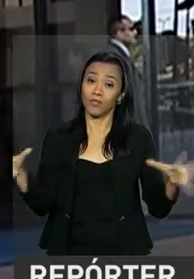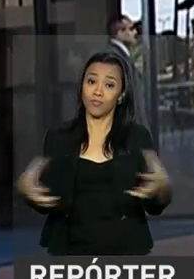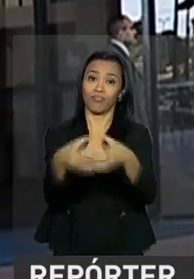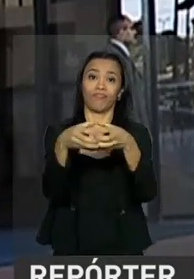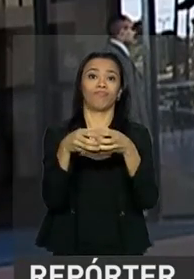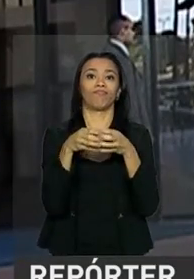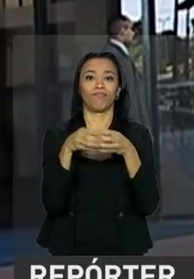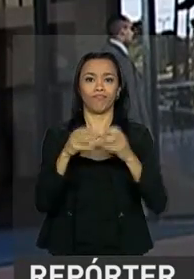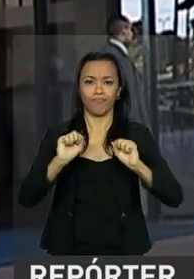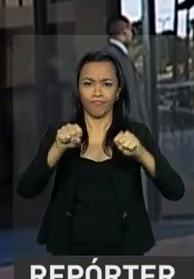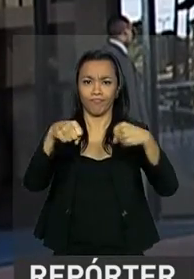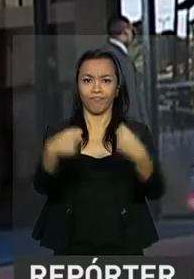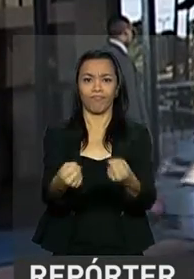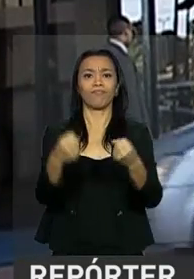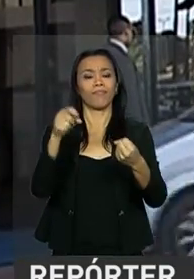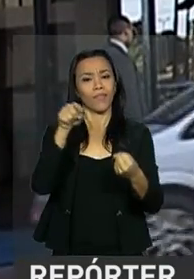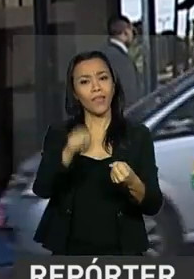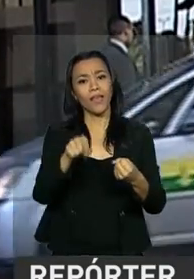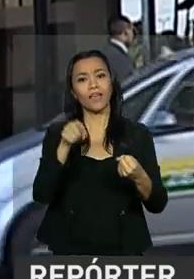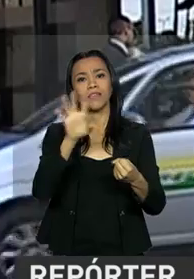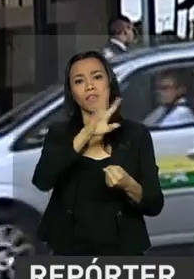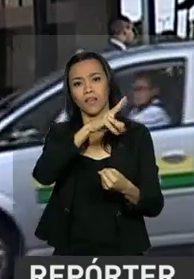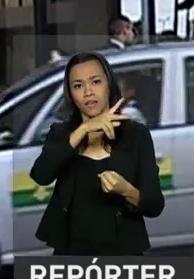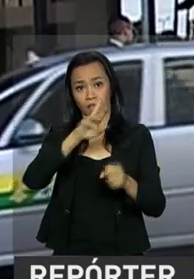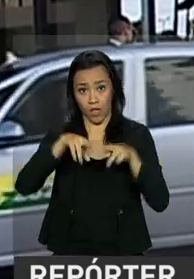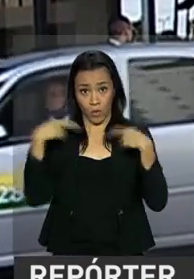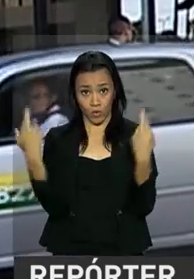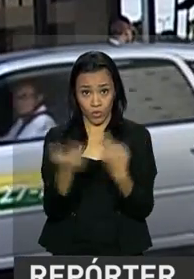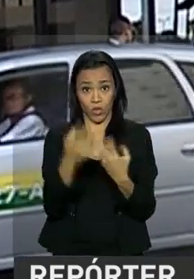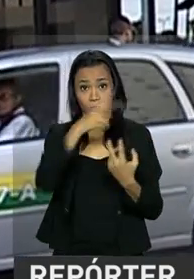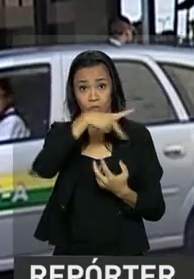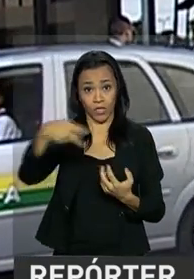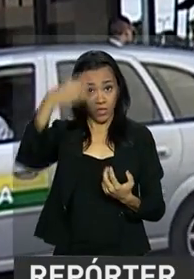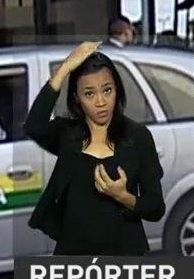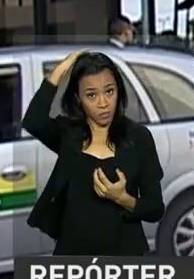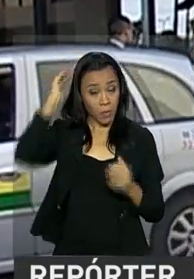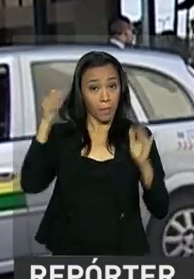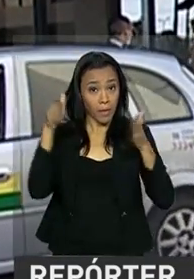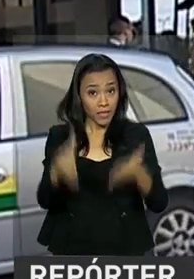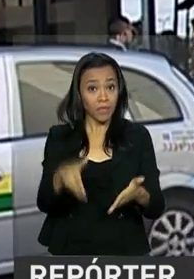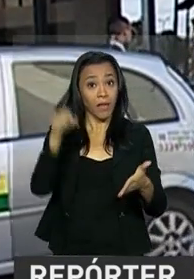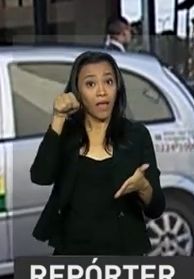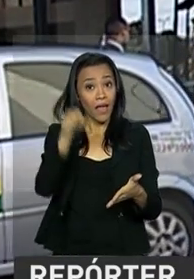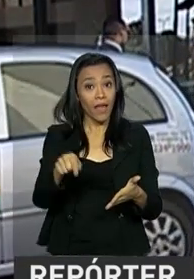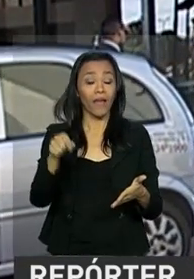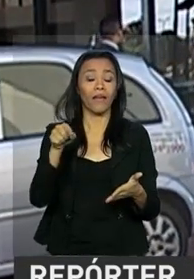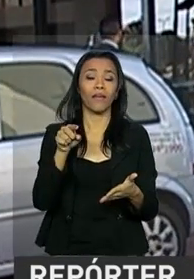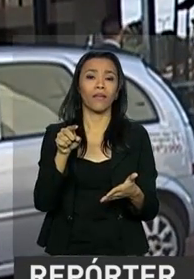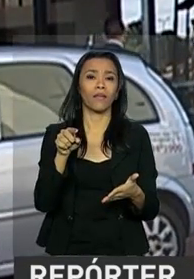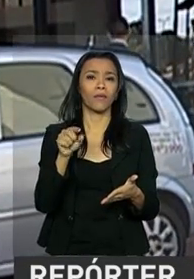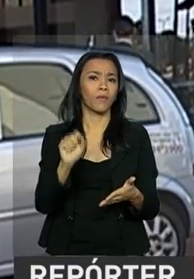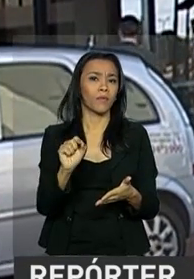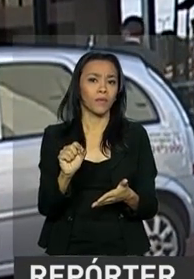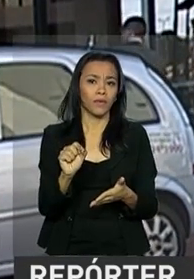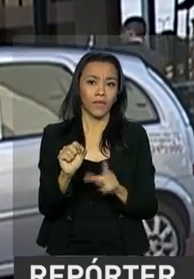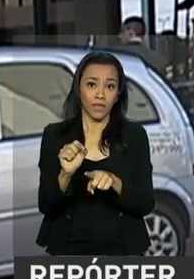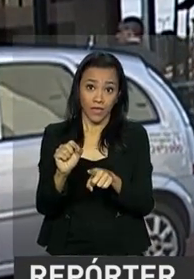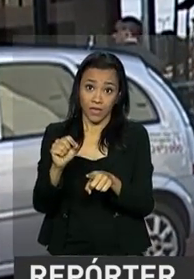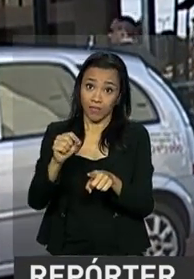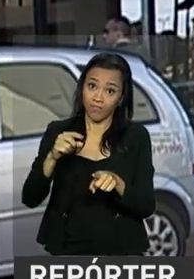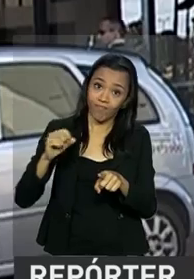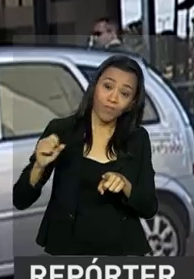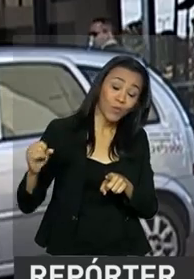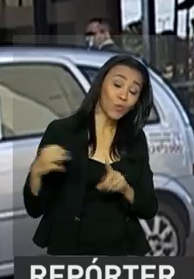fórum dessa reunião do qual o presidente participa hoje foi eleito como uma das principais iniciativas relacionadas a